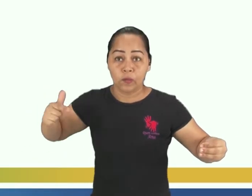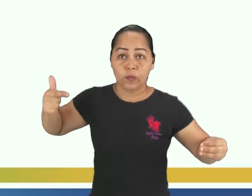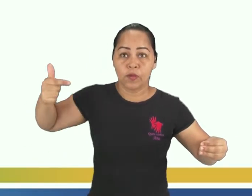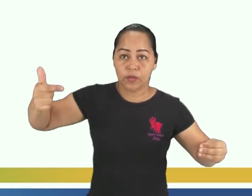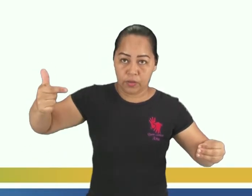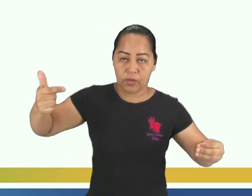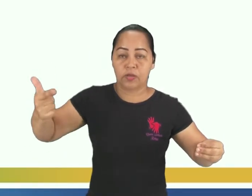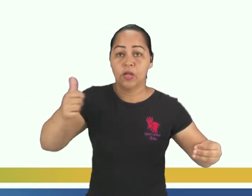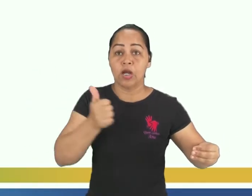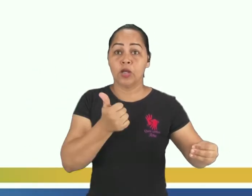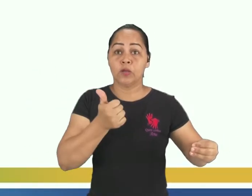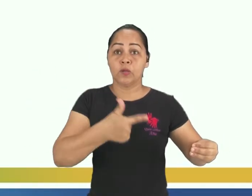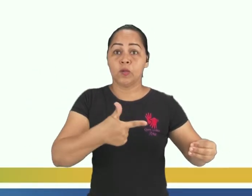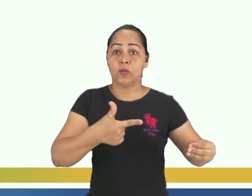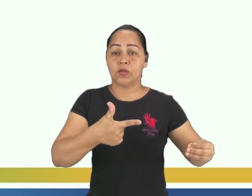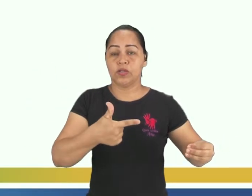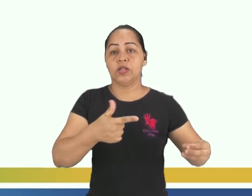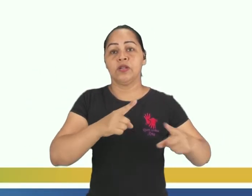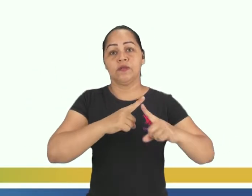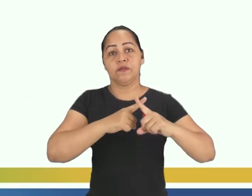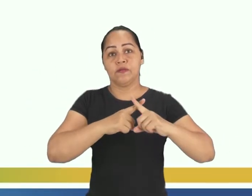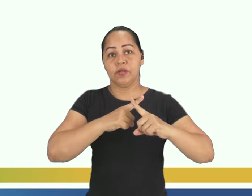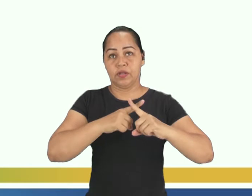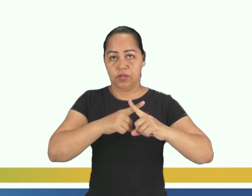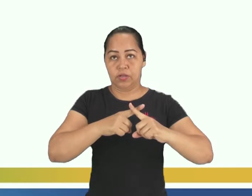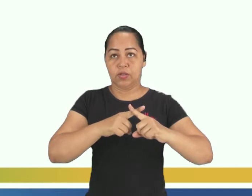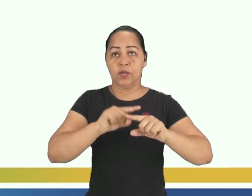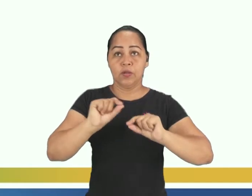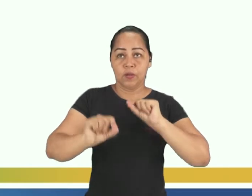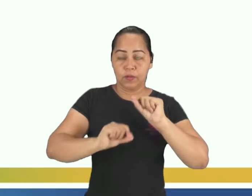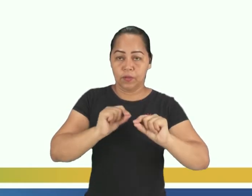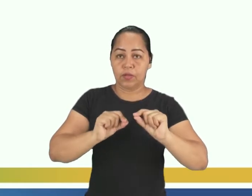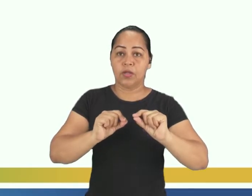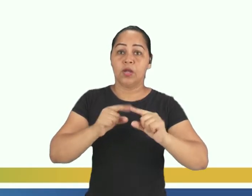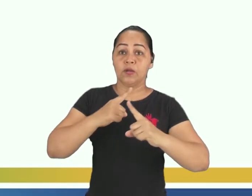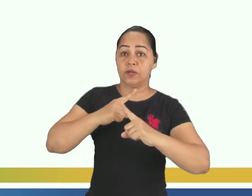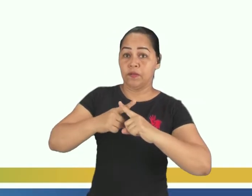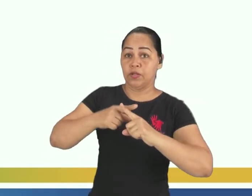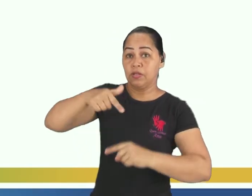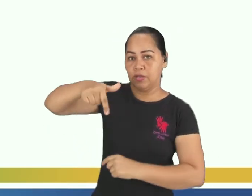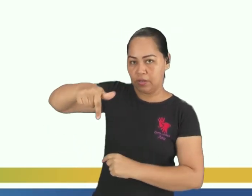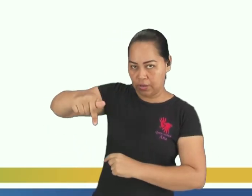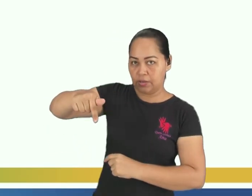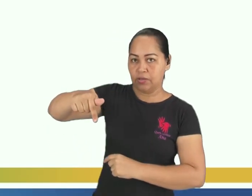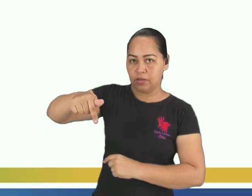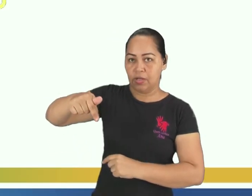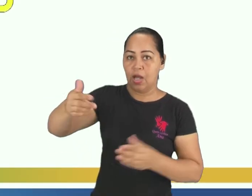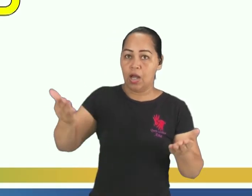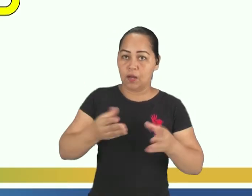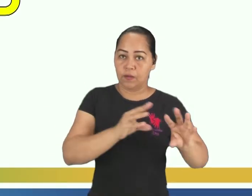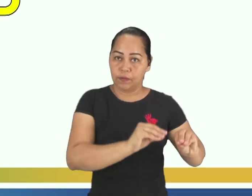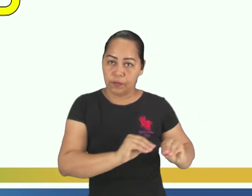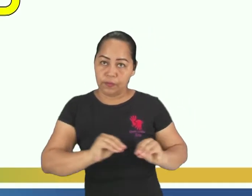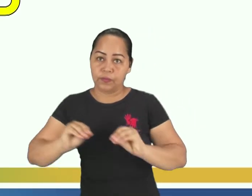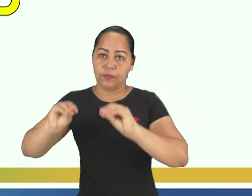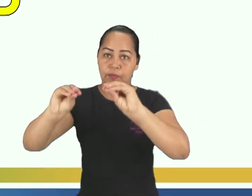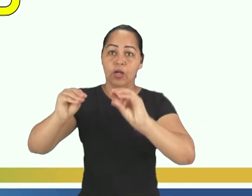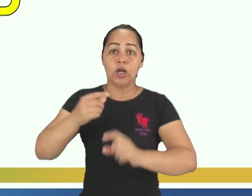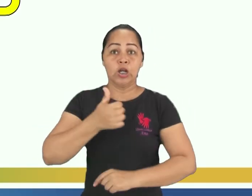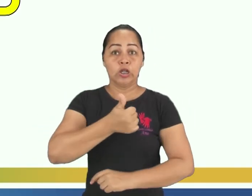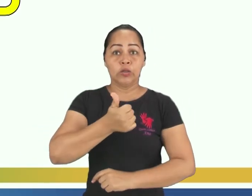que são 12, vezes o valor do metro quadrado, que é igual a 7. Fazendo 12 vezes